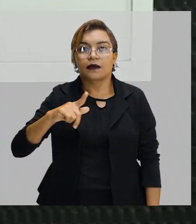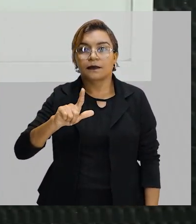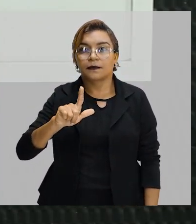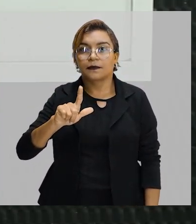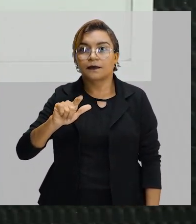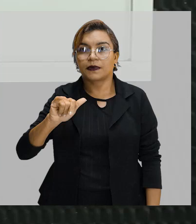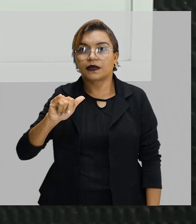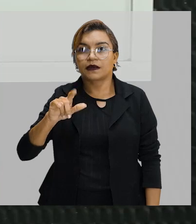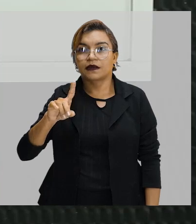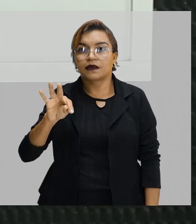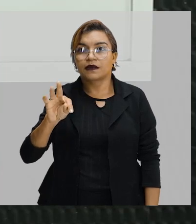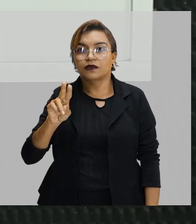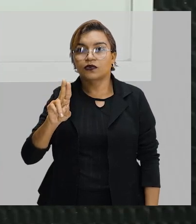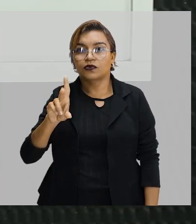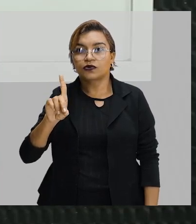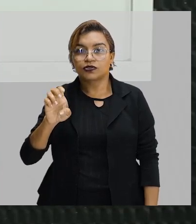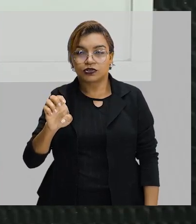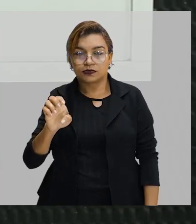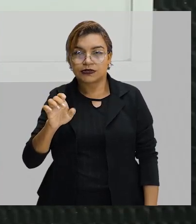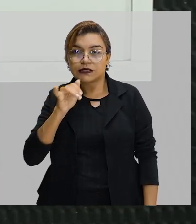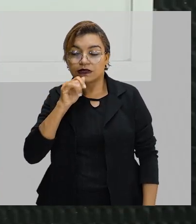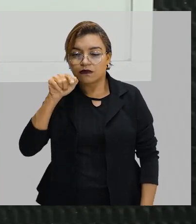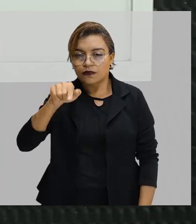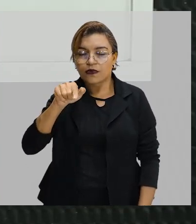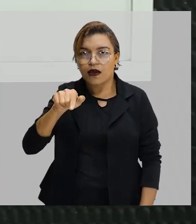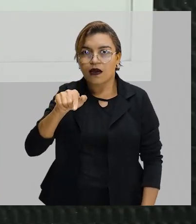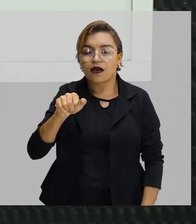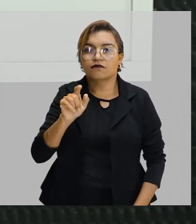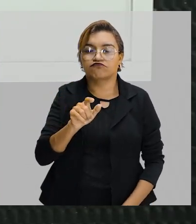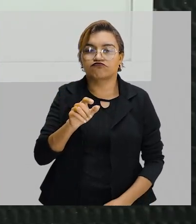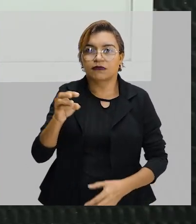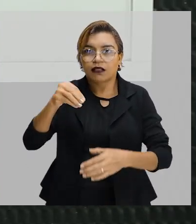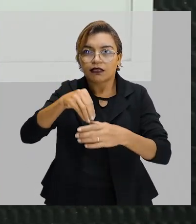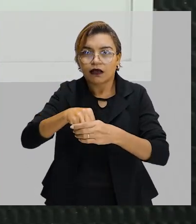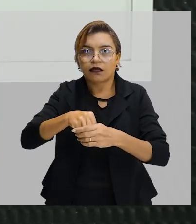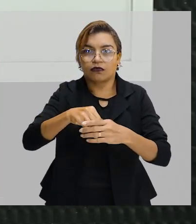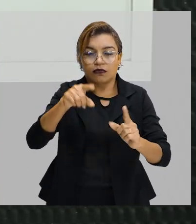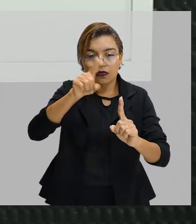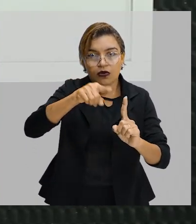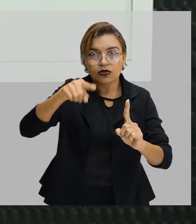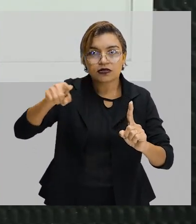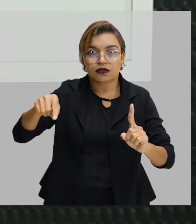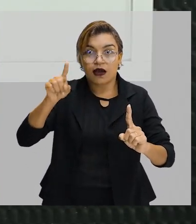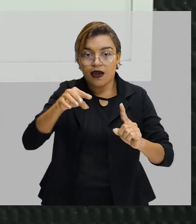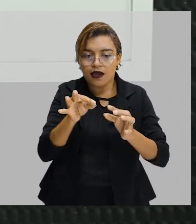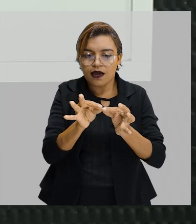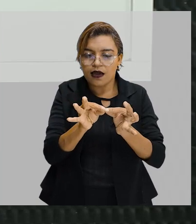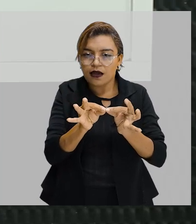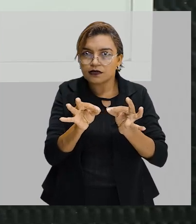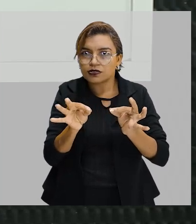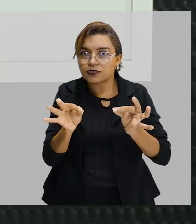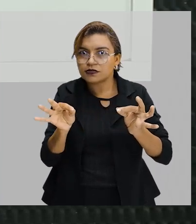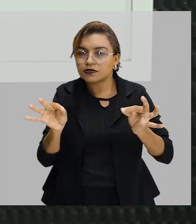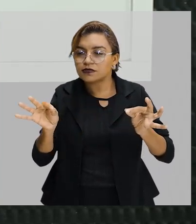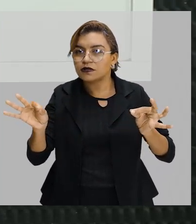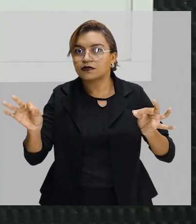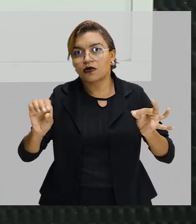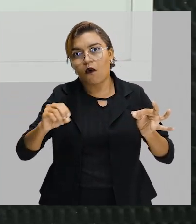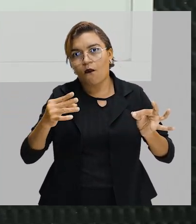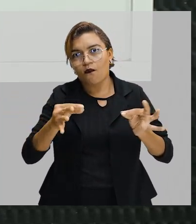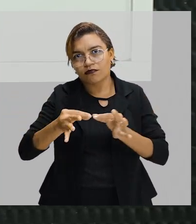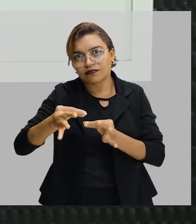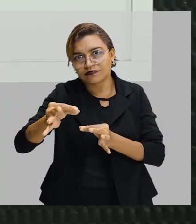Amplitude, dentro da oscilação, ele vai ser, não é, aquela distância ou aquele